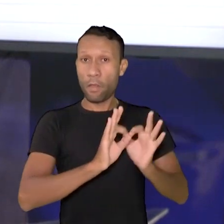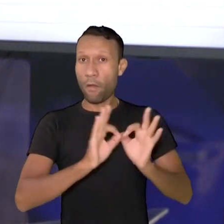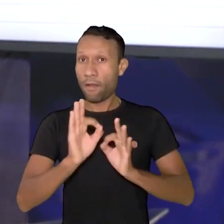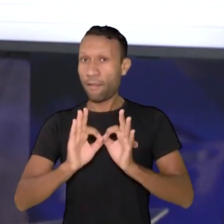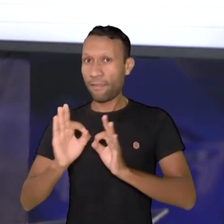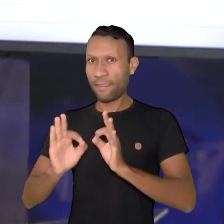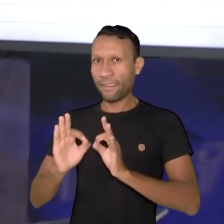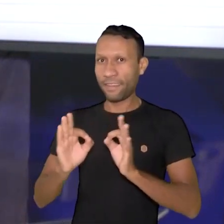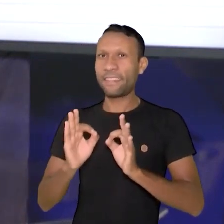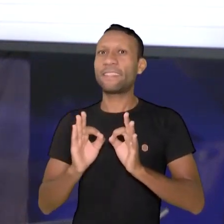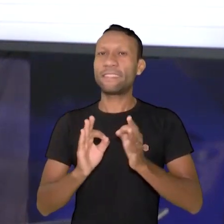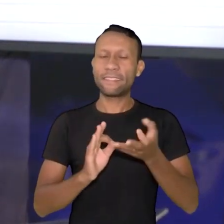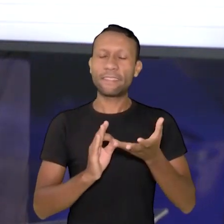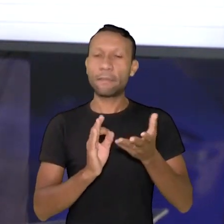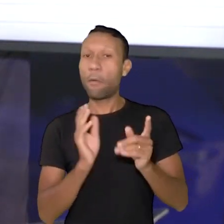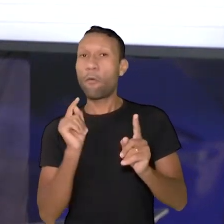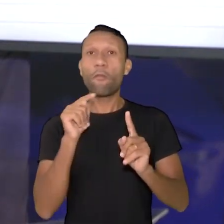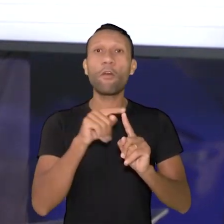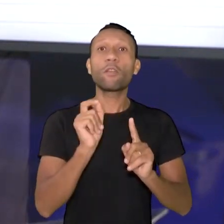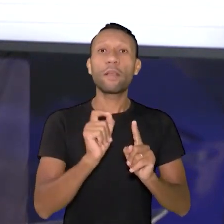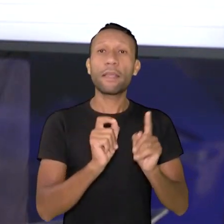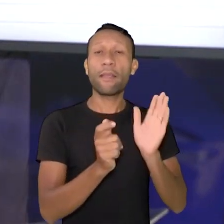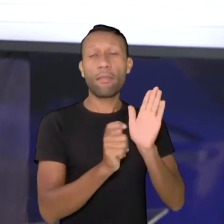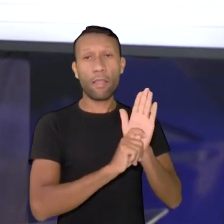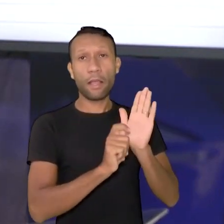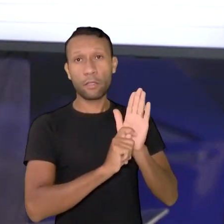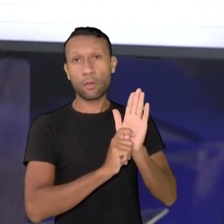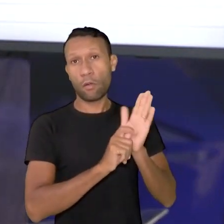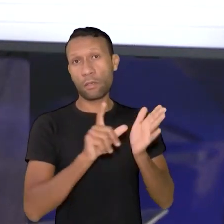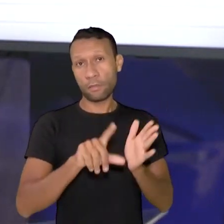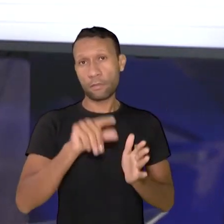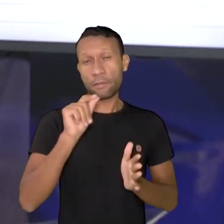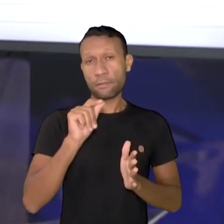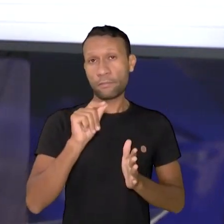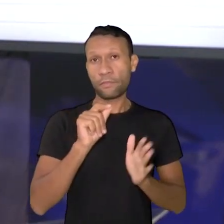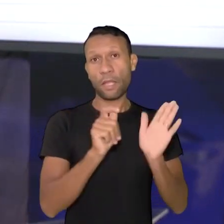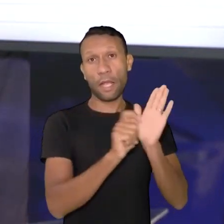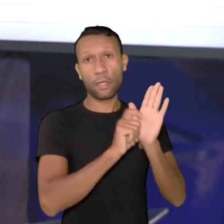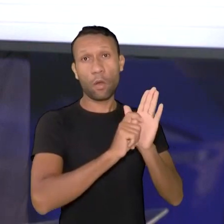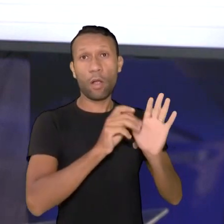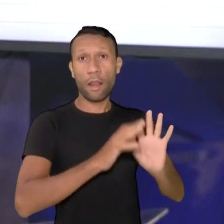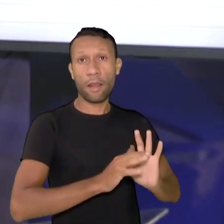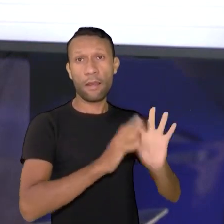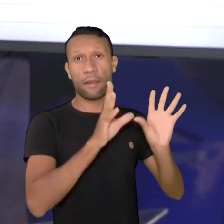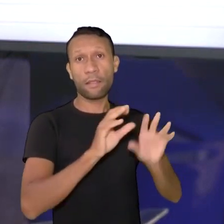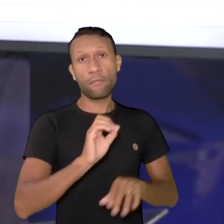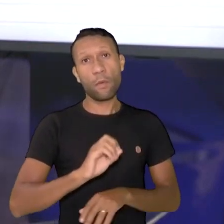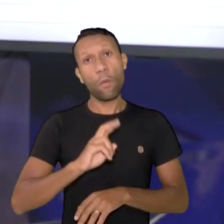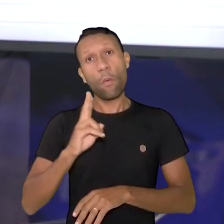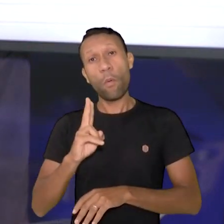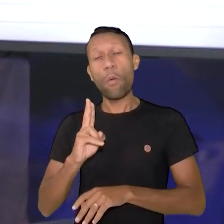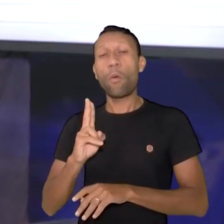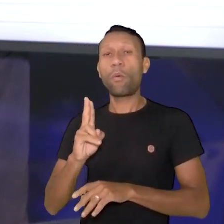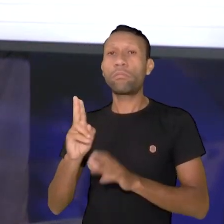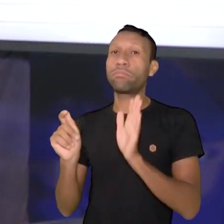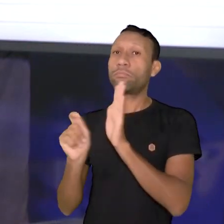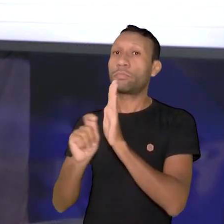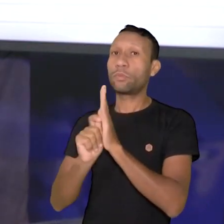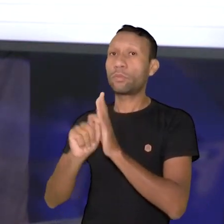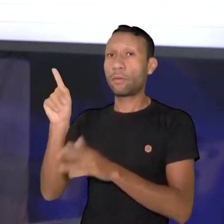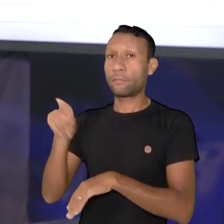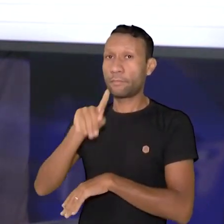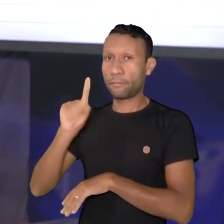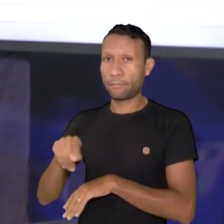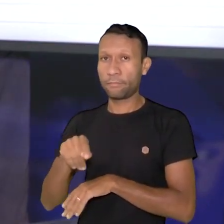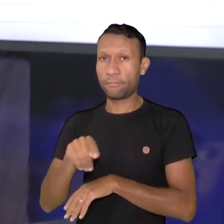isso baseado na droga que a gente está escolhendo, tá? Seja ela lícita ou ilícita. Aí vocês fazem uma tabelinha e botam aqui, ó, o nome da